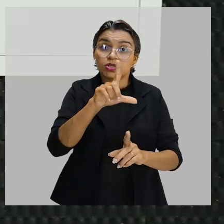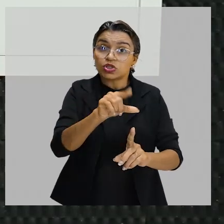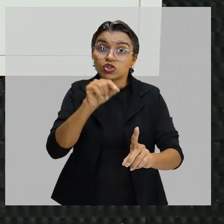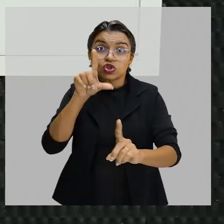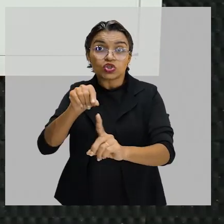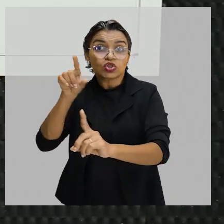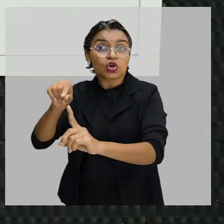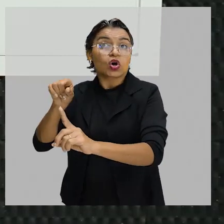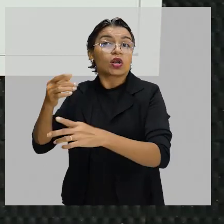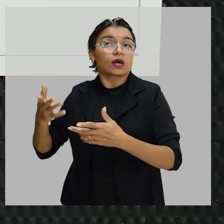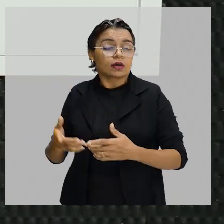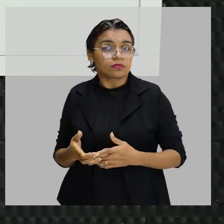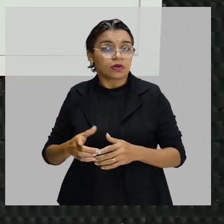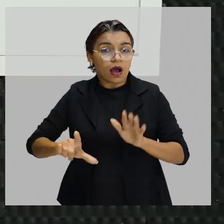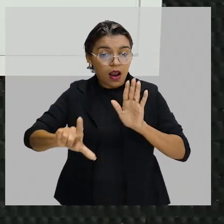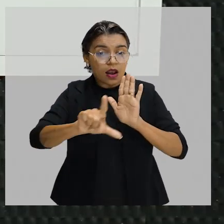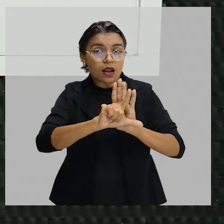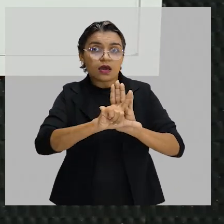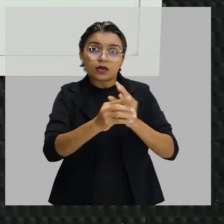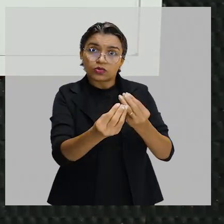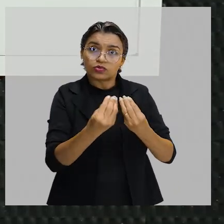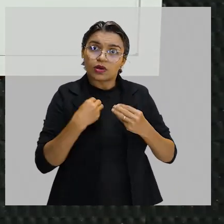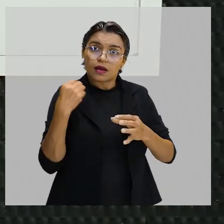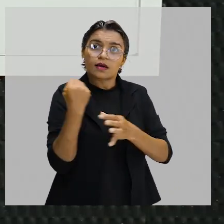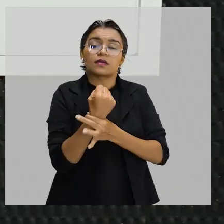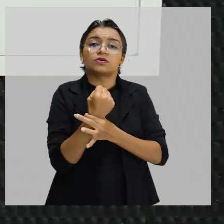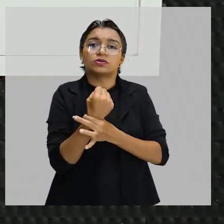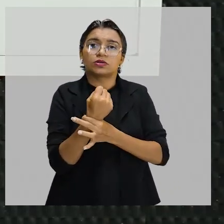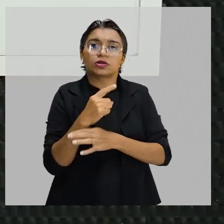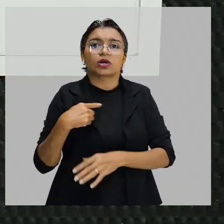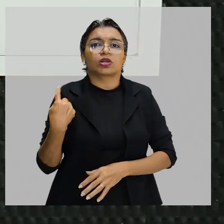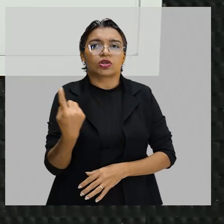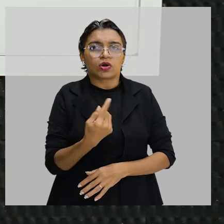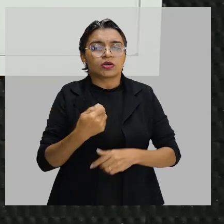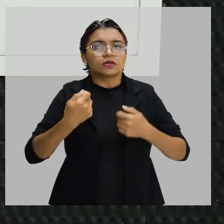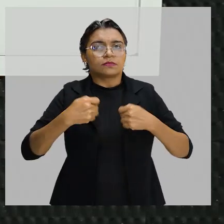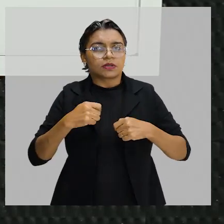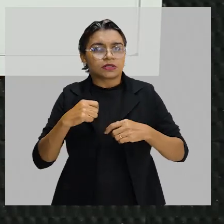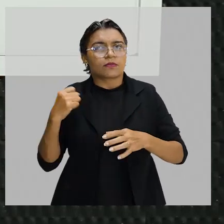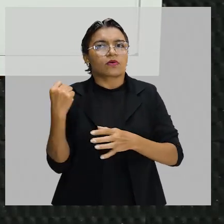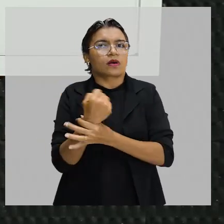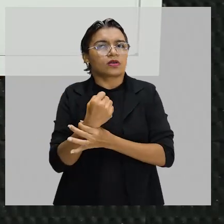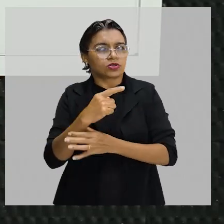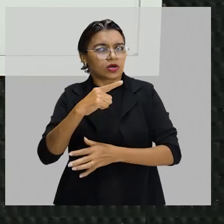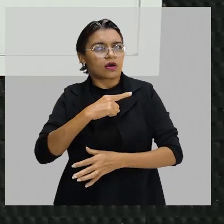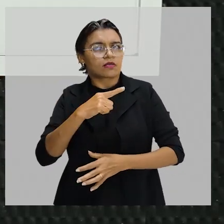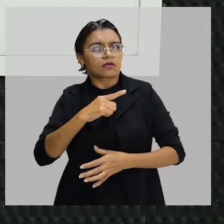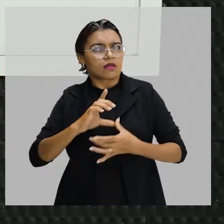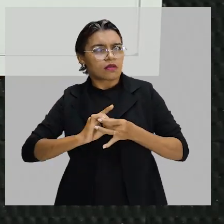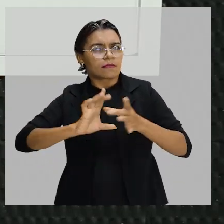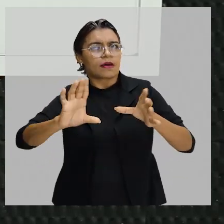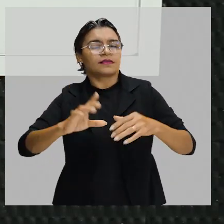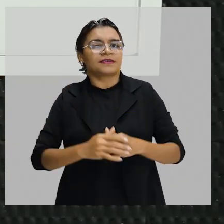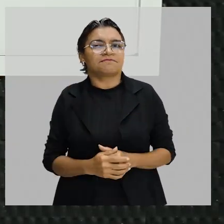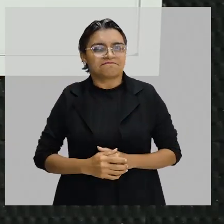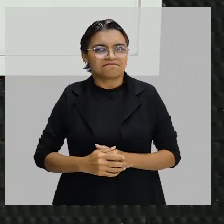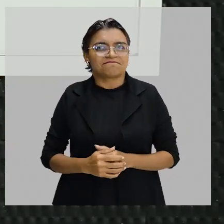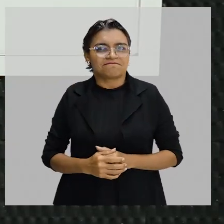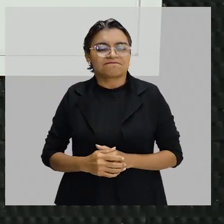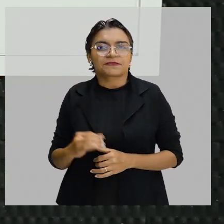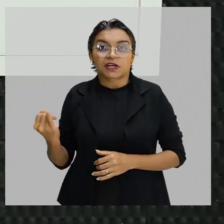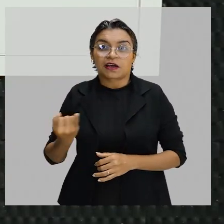nós. A lei nos garante isso. E nós devemos tomar mão destas garantias, correto? Olha que coisa